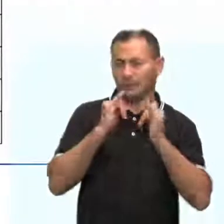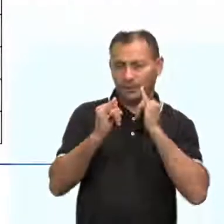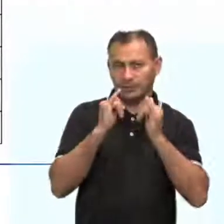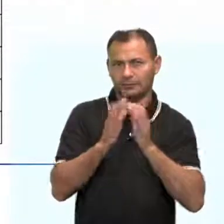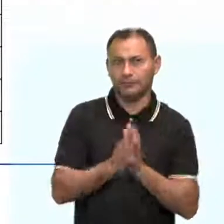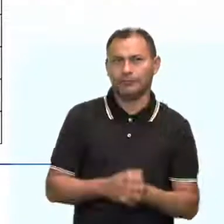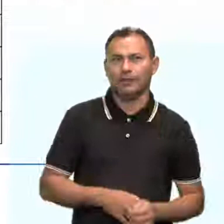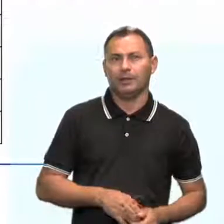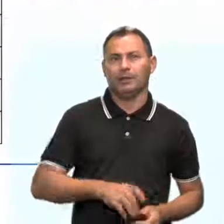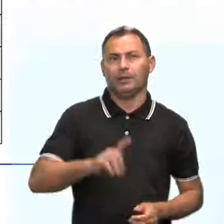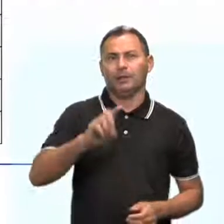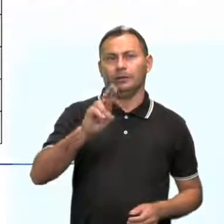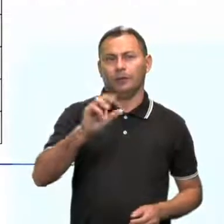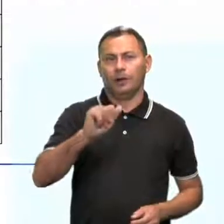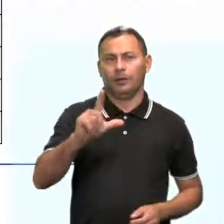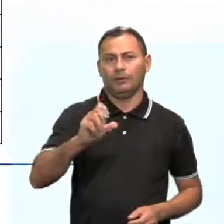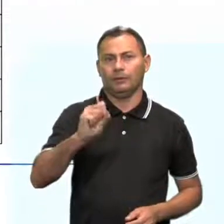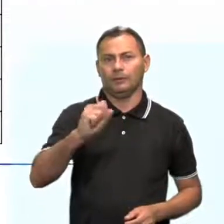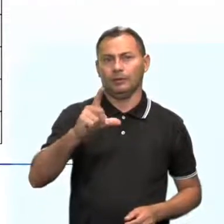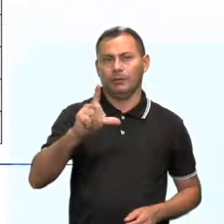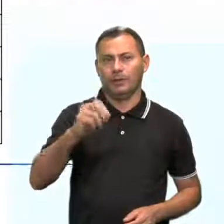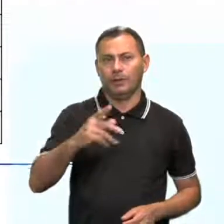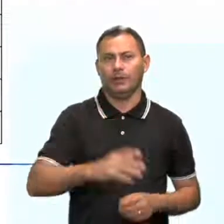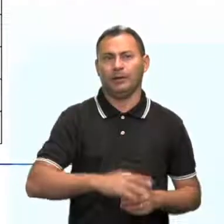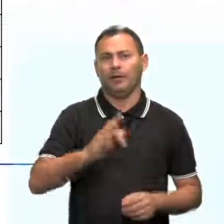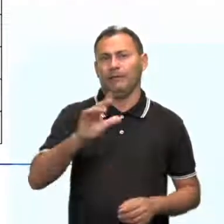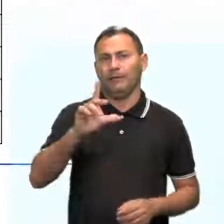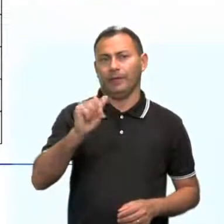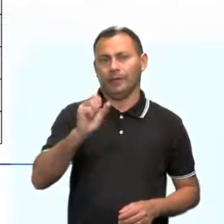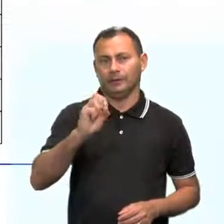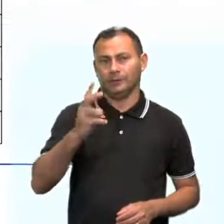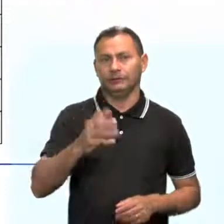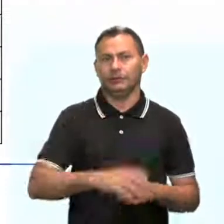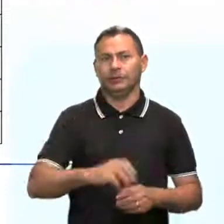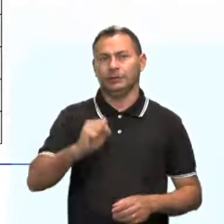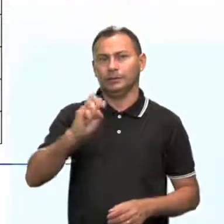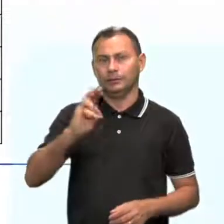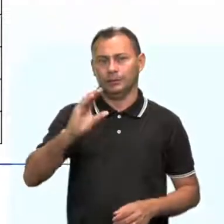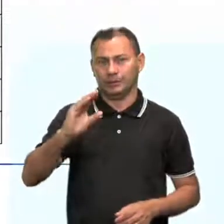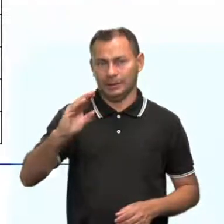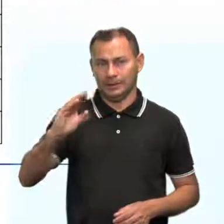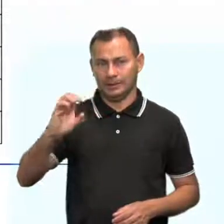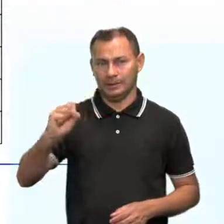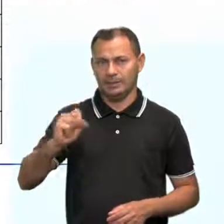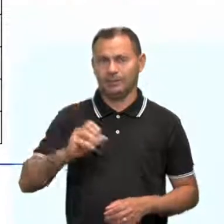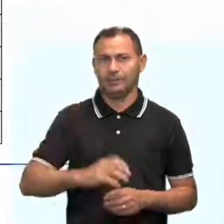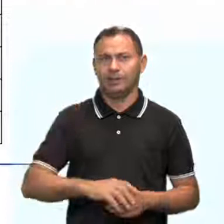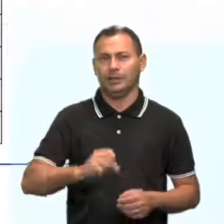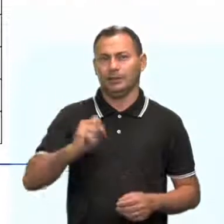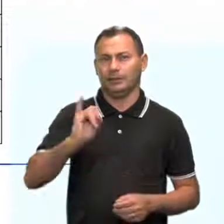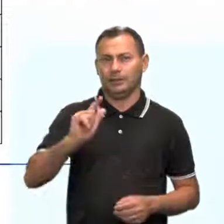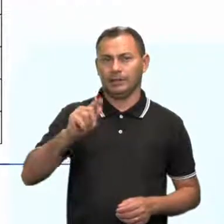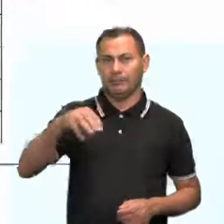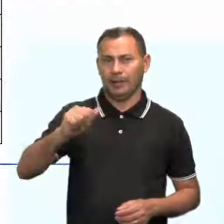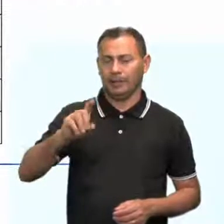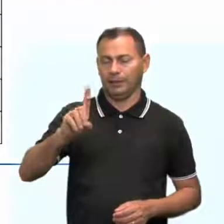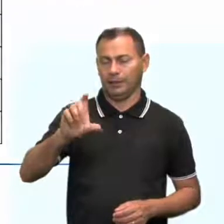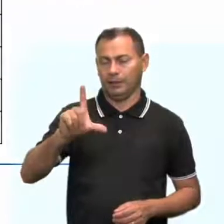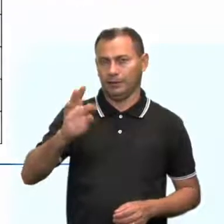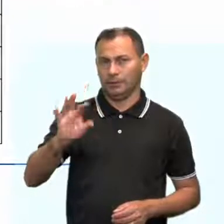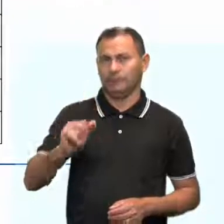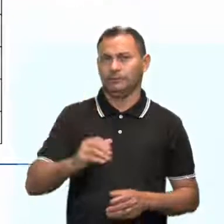são a Dual Slope, Flash, Successive Approximation e a Sigma Delta. Cada uma tem as suas